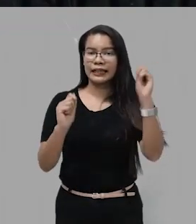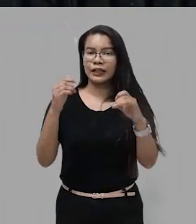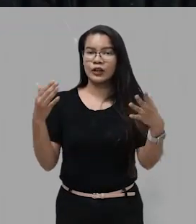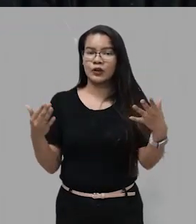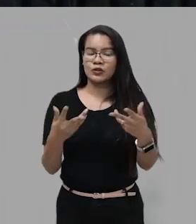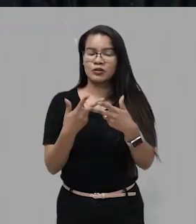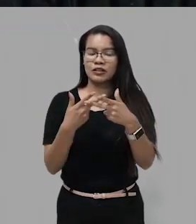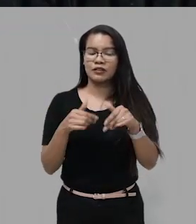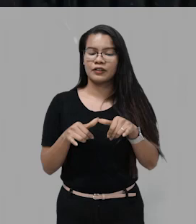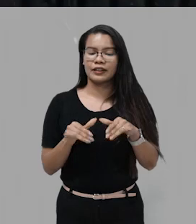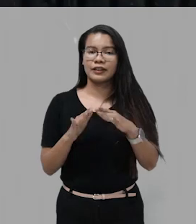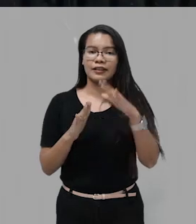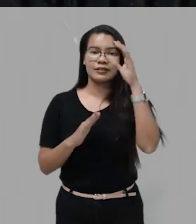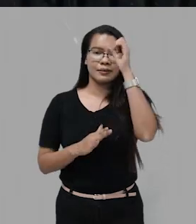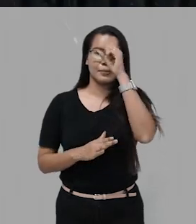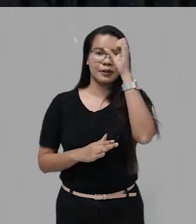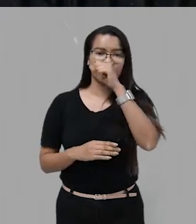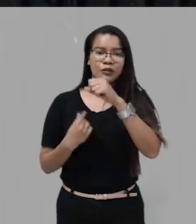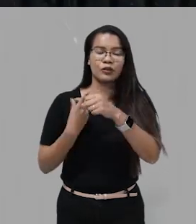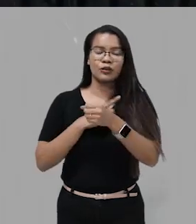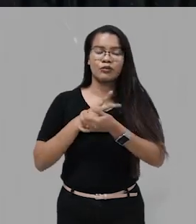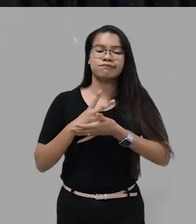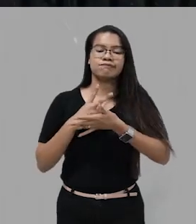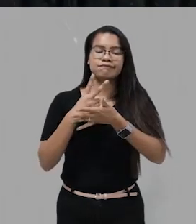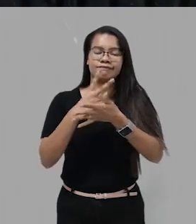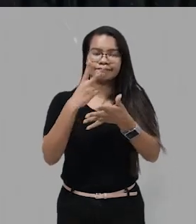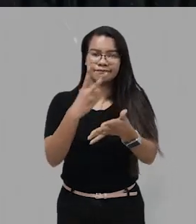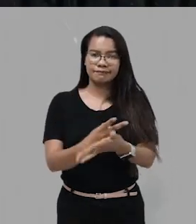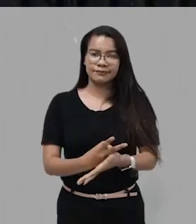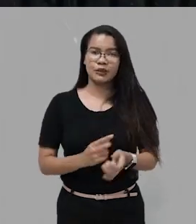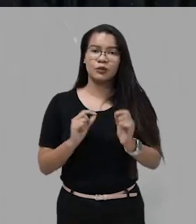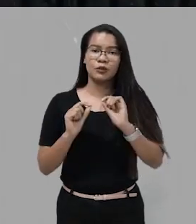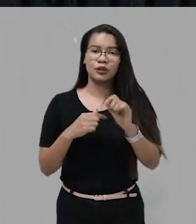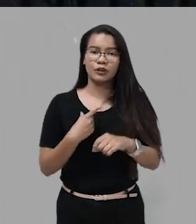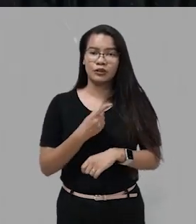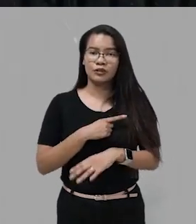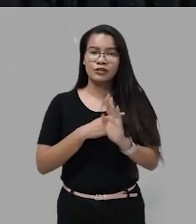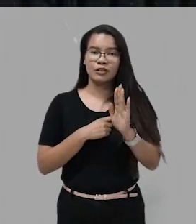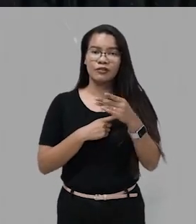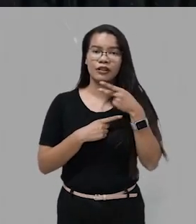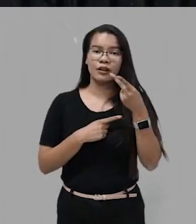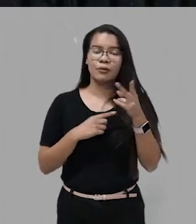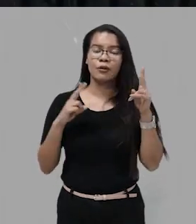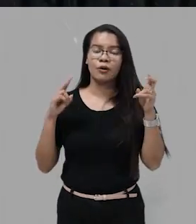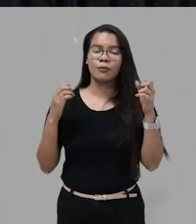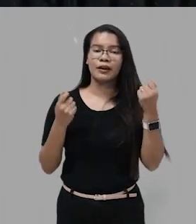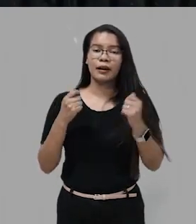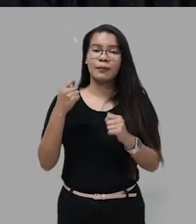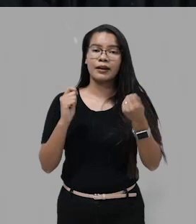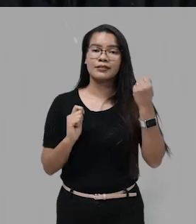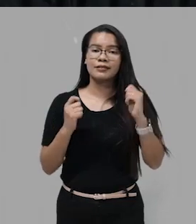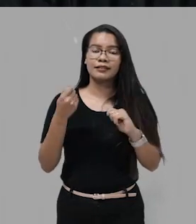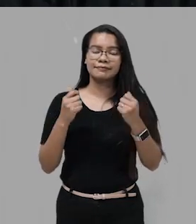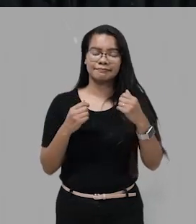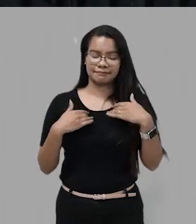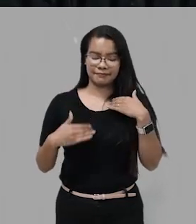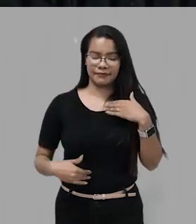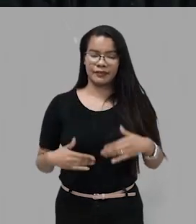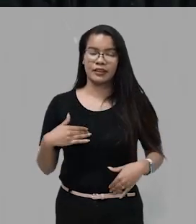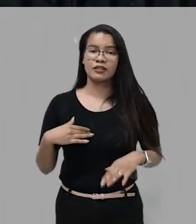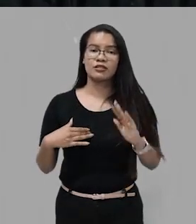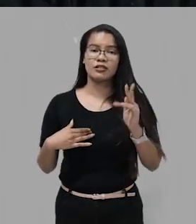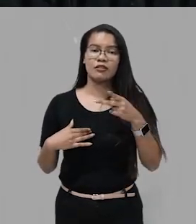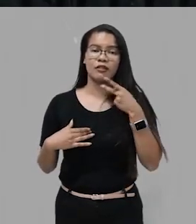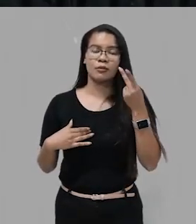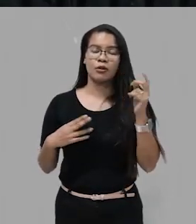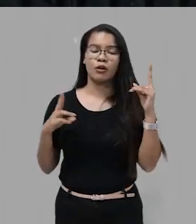Casa Aprendendo, nós iremos dar continuidade ao que nós estamos falando aí de capacidades físicas. Já tivemos duas aulas, falamos de força e